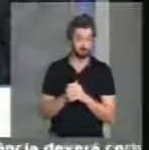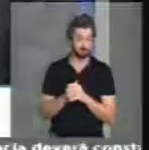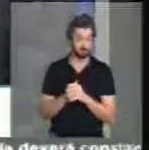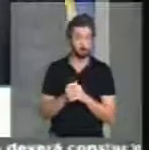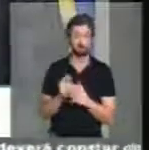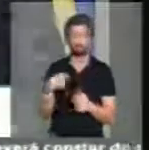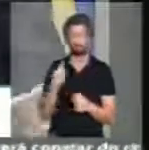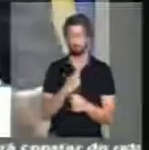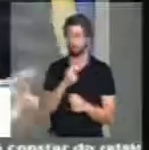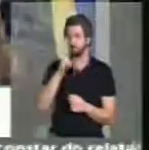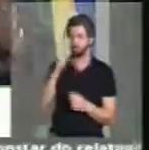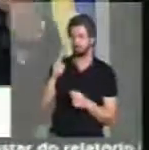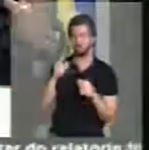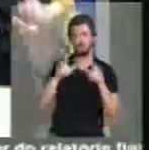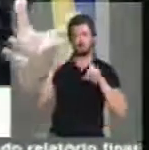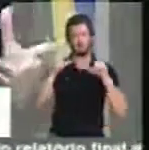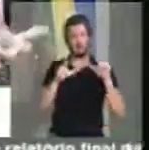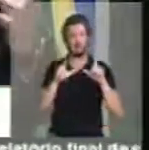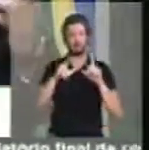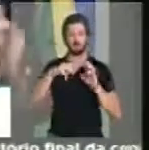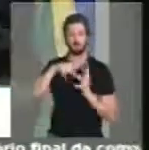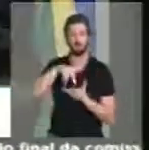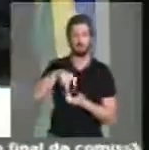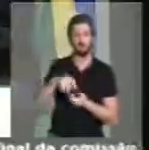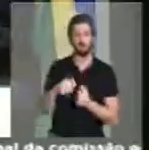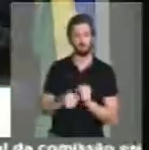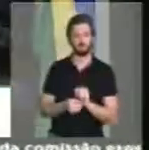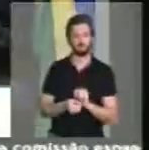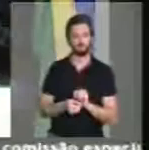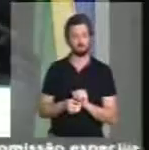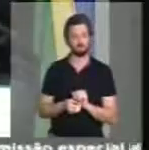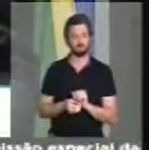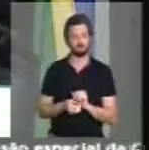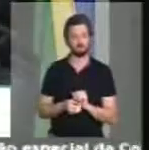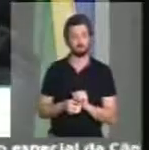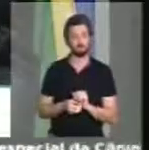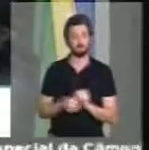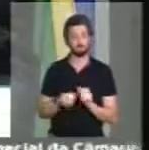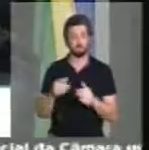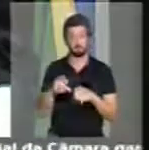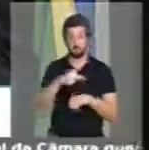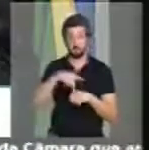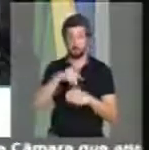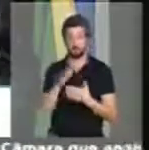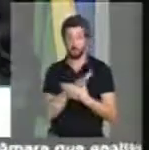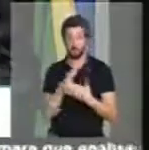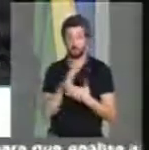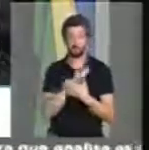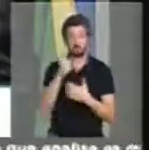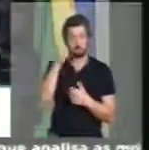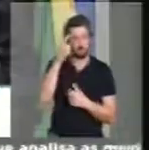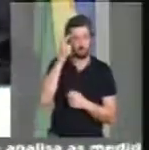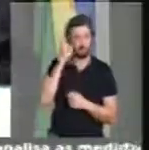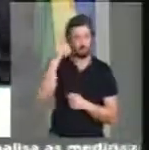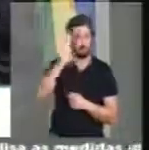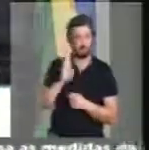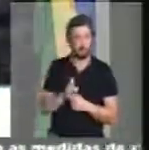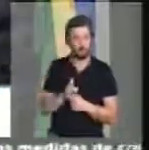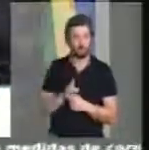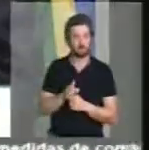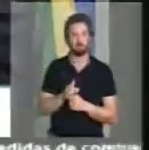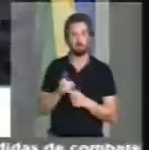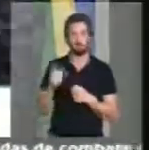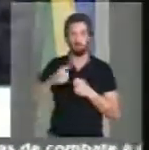quando a gente vê as manchetes internacionais de alguns países já achando que o Brasil voltou,